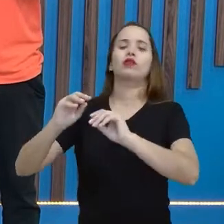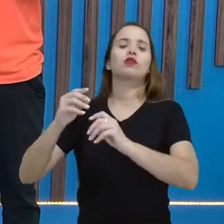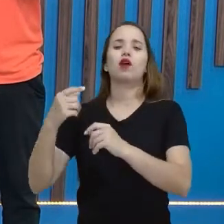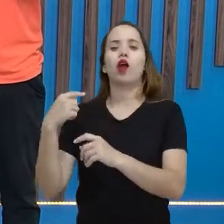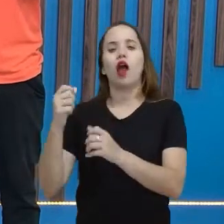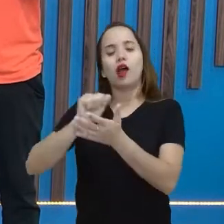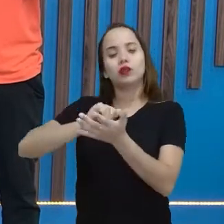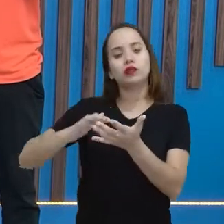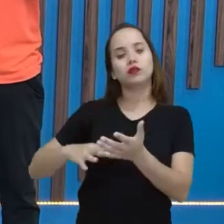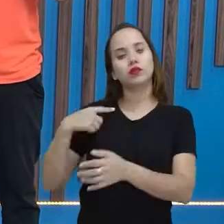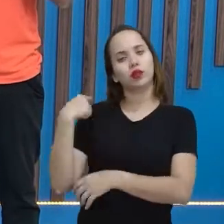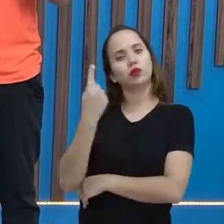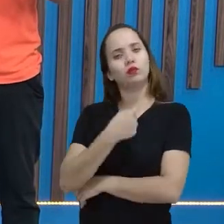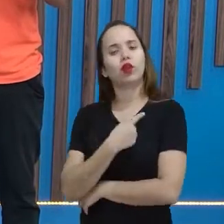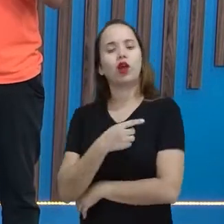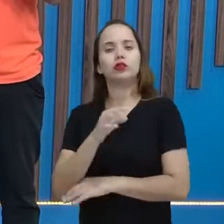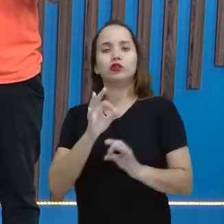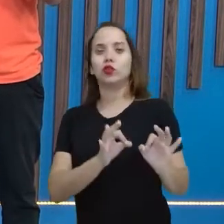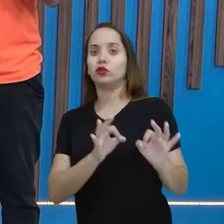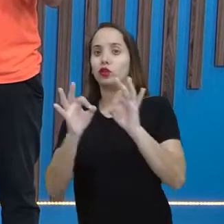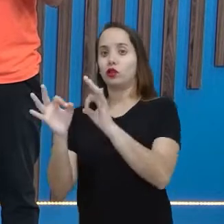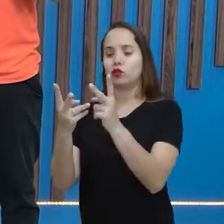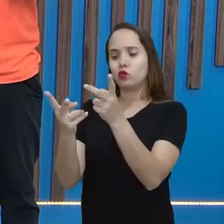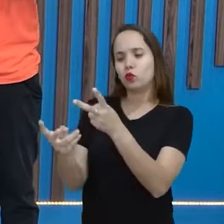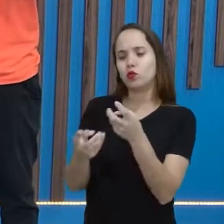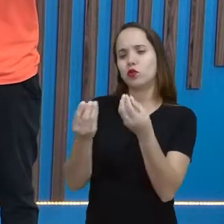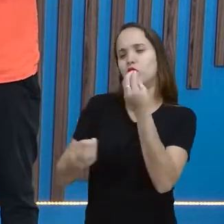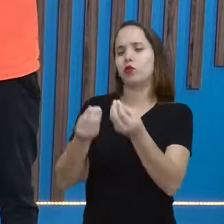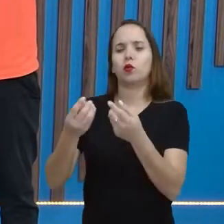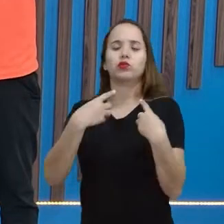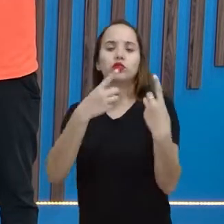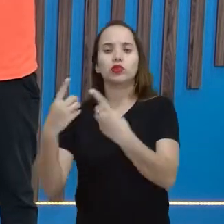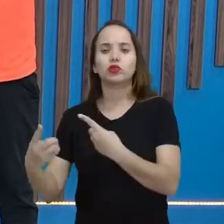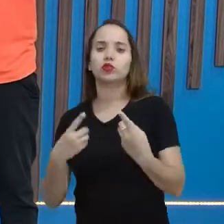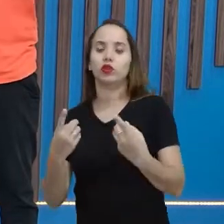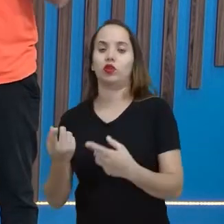a atividade para a gente ver e perceber como é que está sendo o diálogo aí.